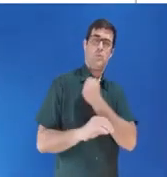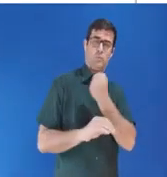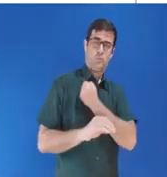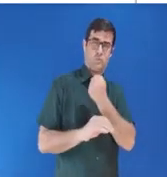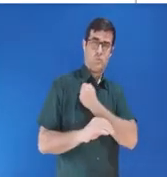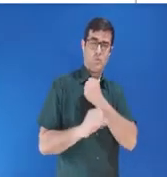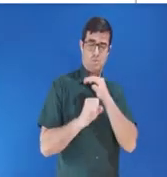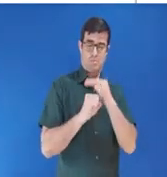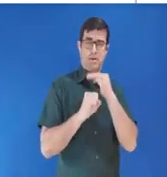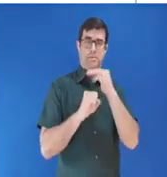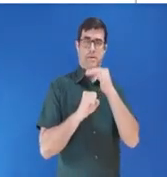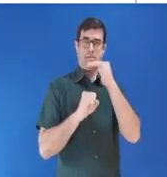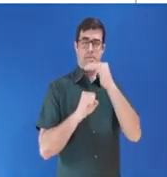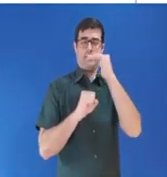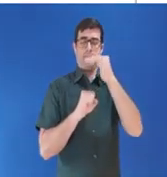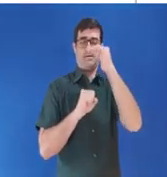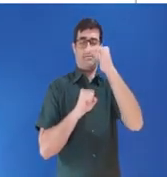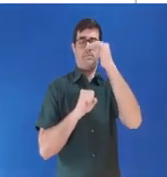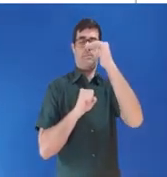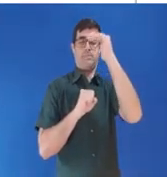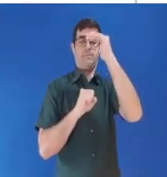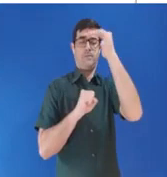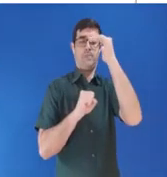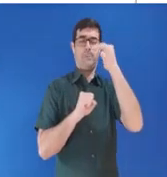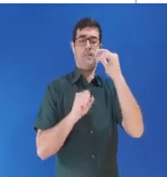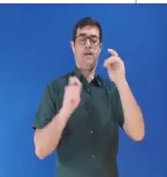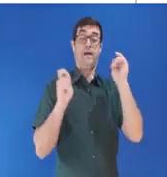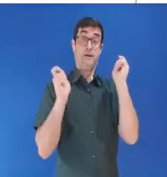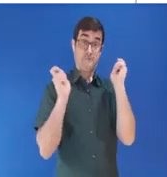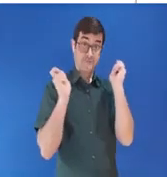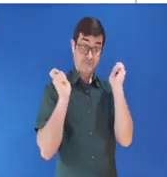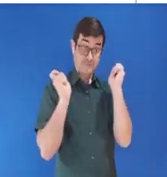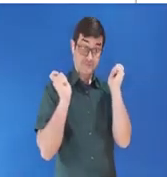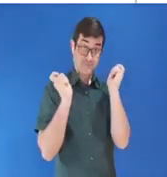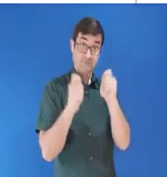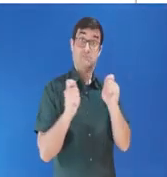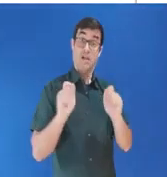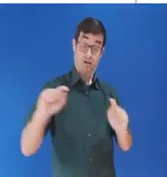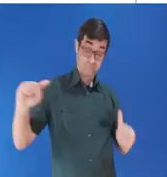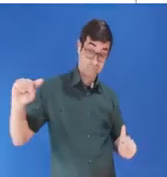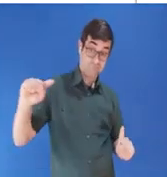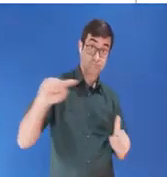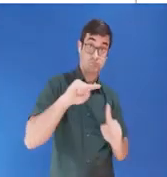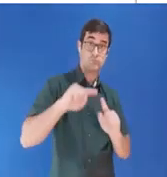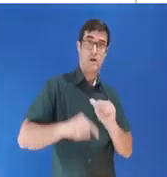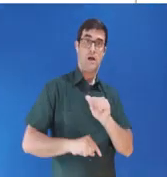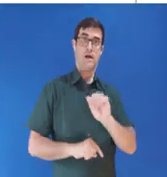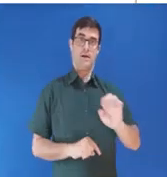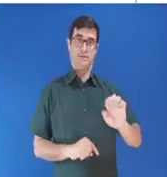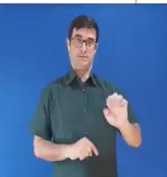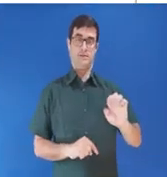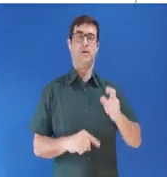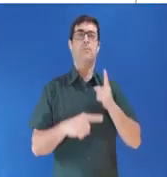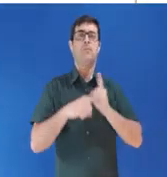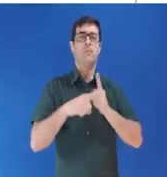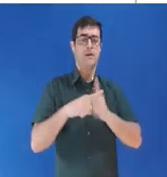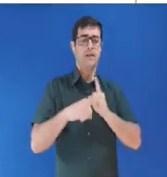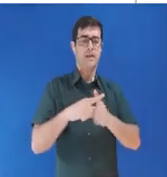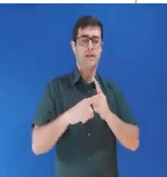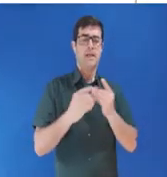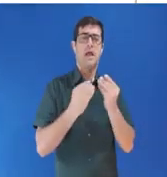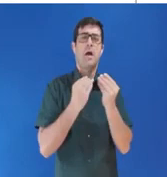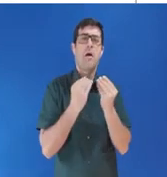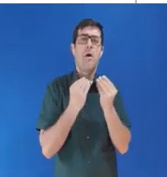vou aumentando os níveis, eu favoreço a afinidade eletrônica. E isso por quê? Porque eu colocar um elétron num